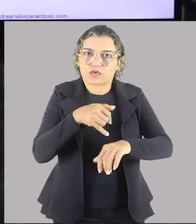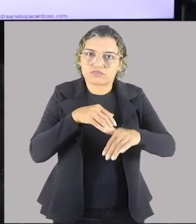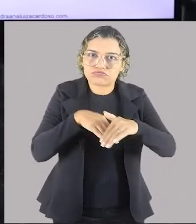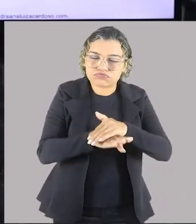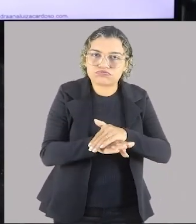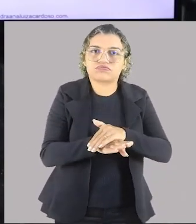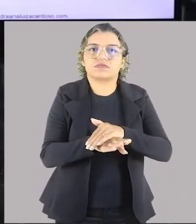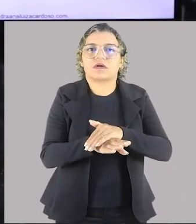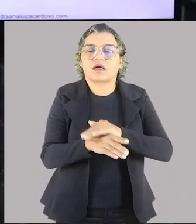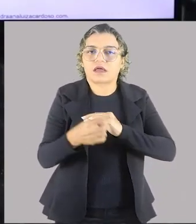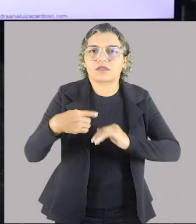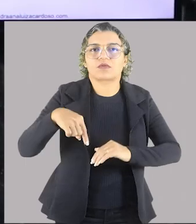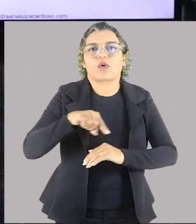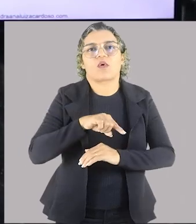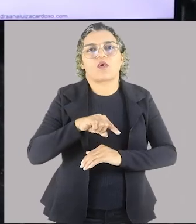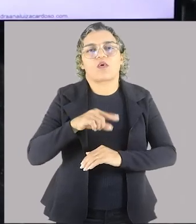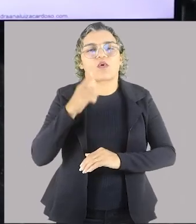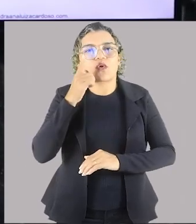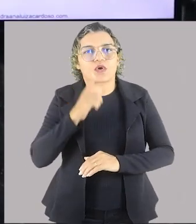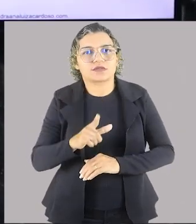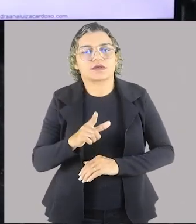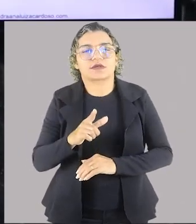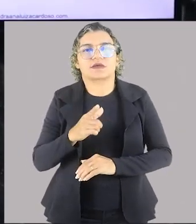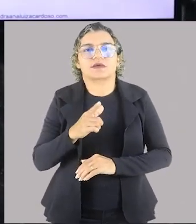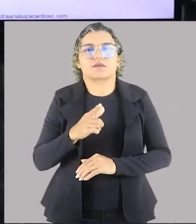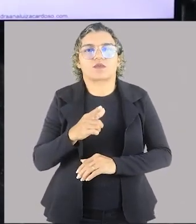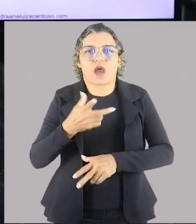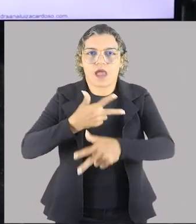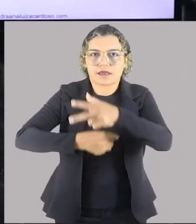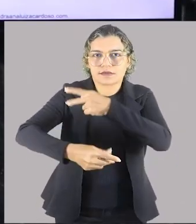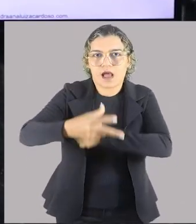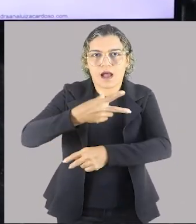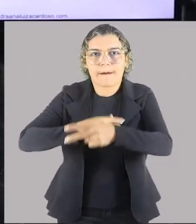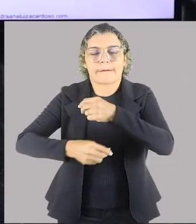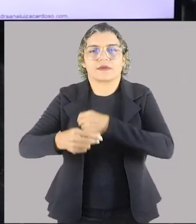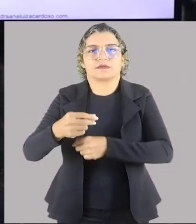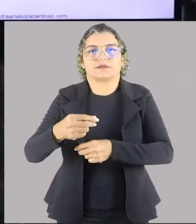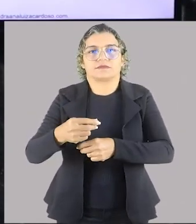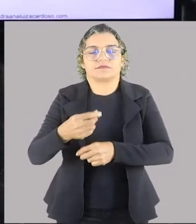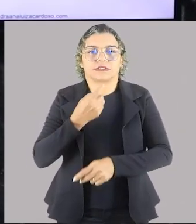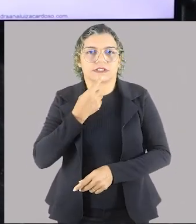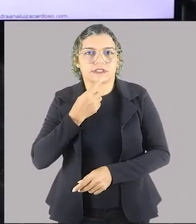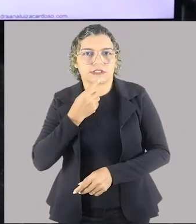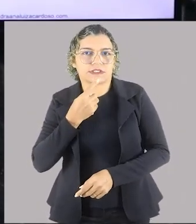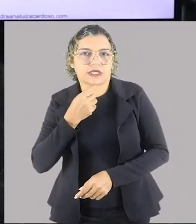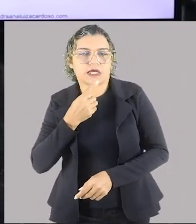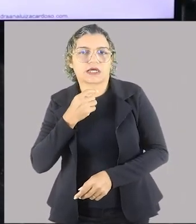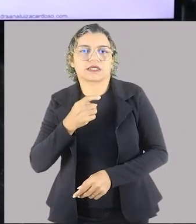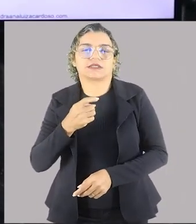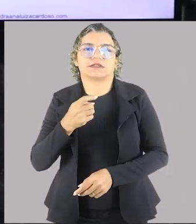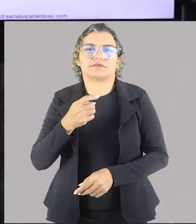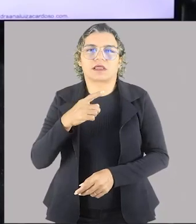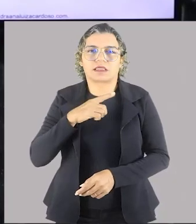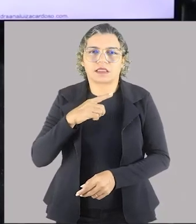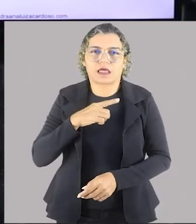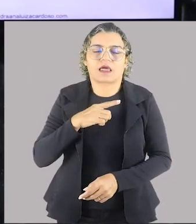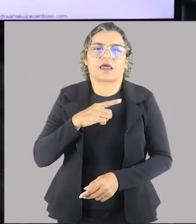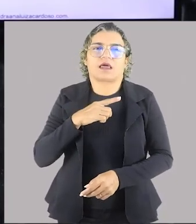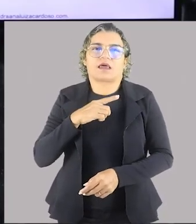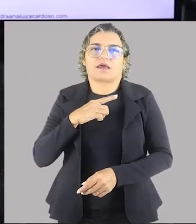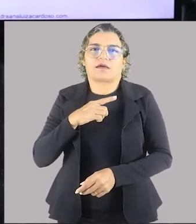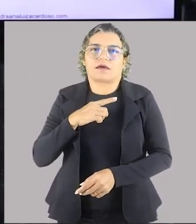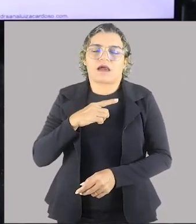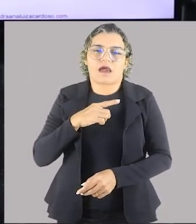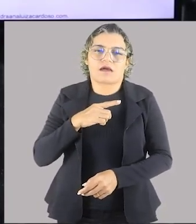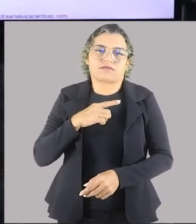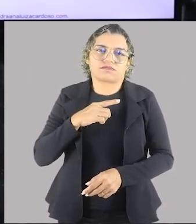estocado, é que a gente consegue, através do exame de sangue, coletar essas moléculas. E aí a gente consegue saber